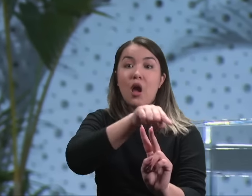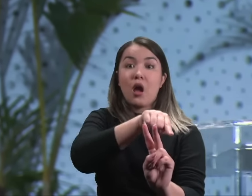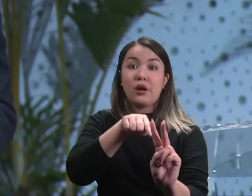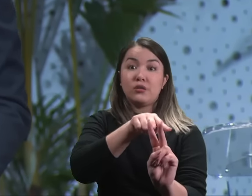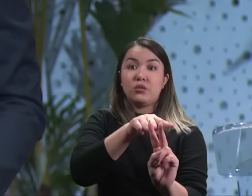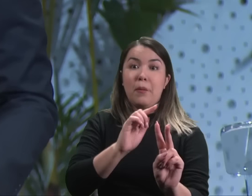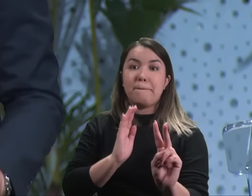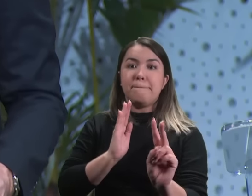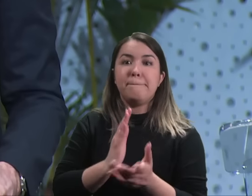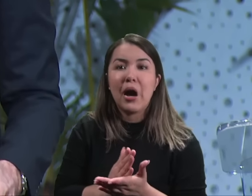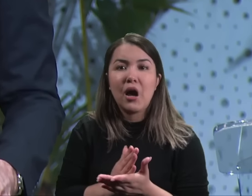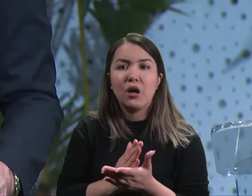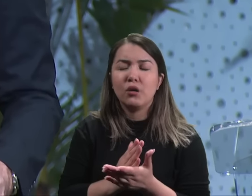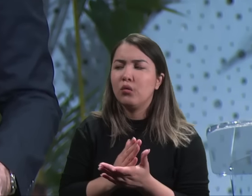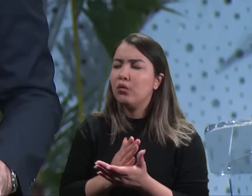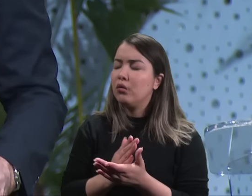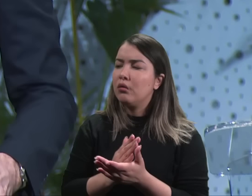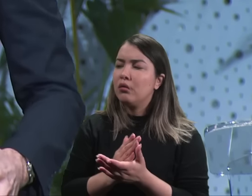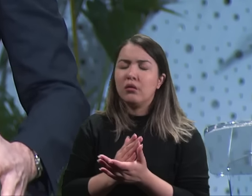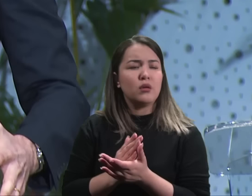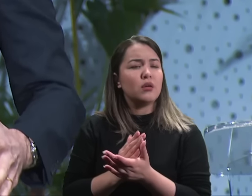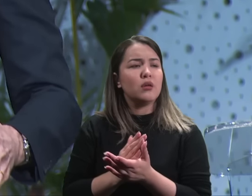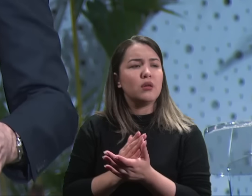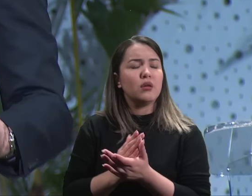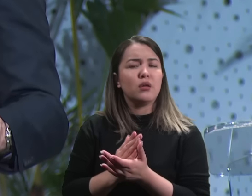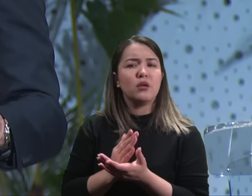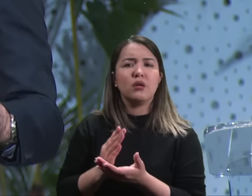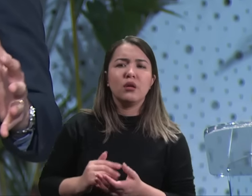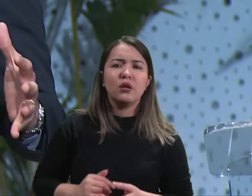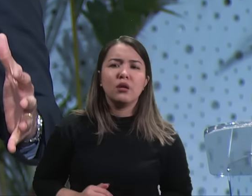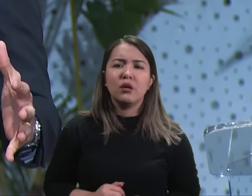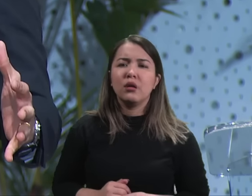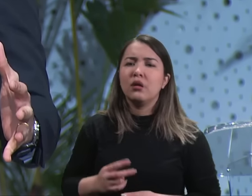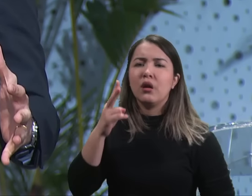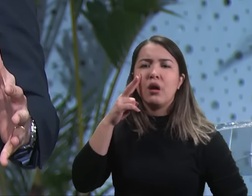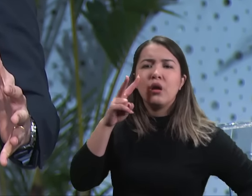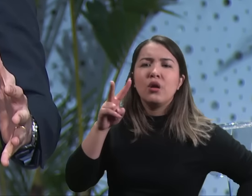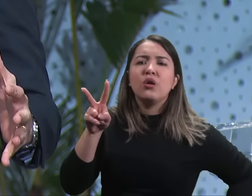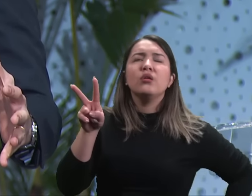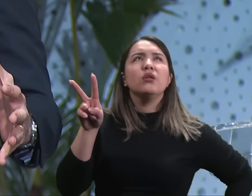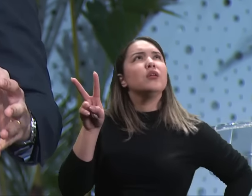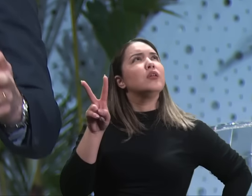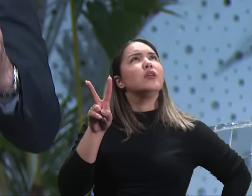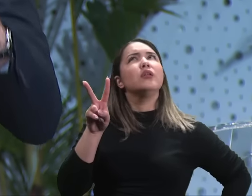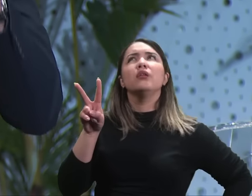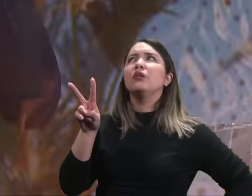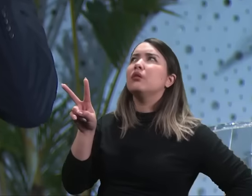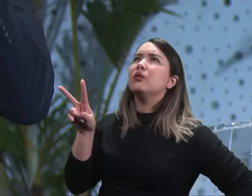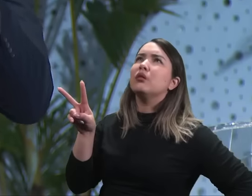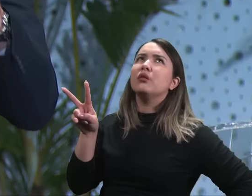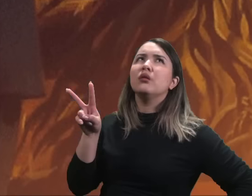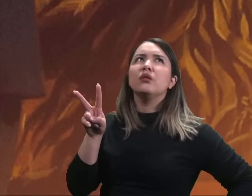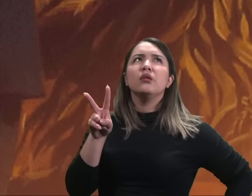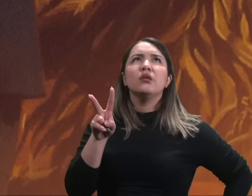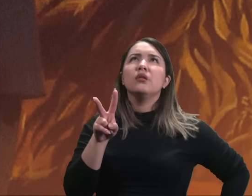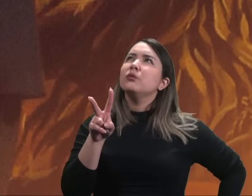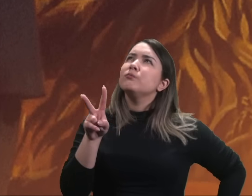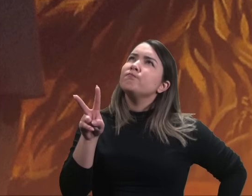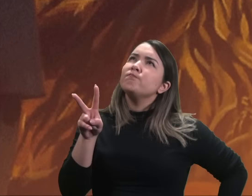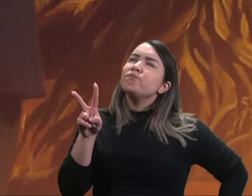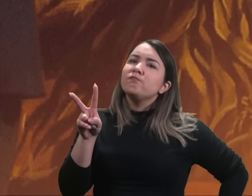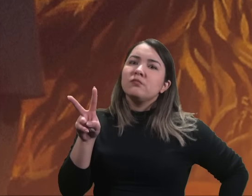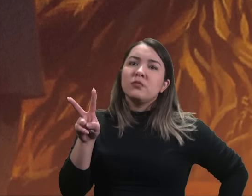em um dado instante e ele levantou os seus olhos ao céu e ficou com os olhos fitos no